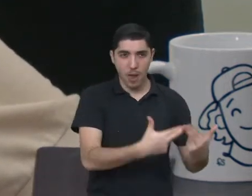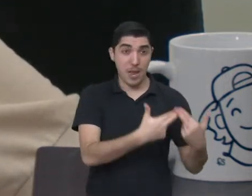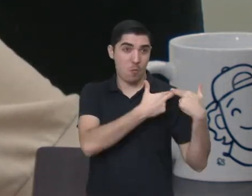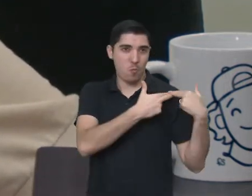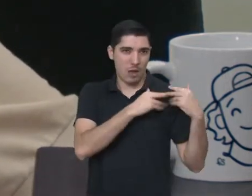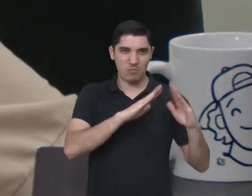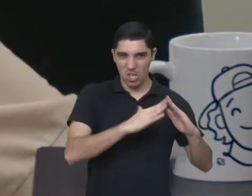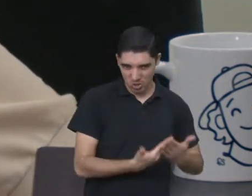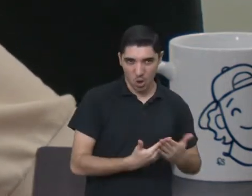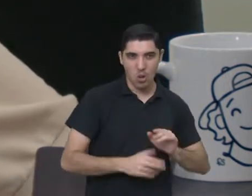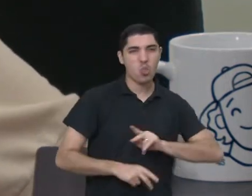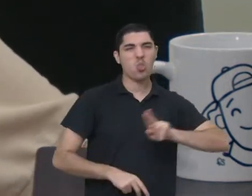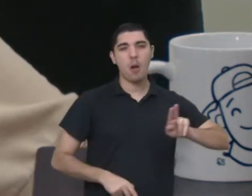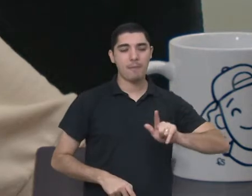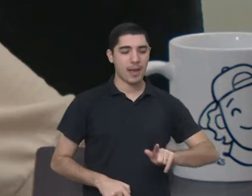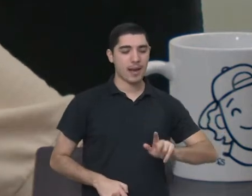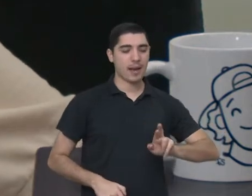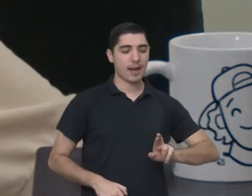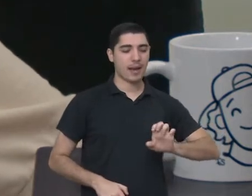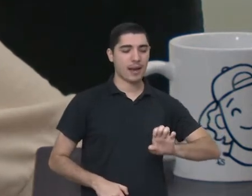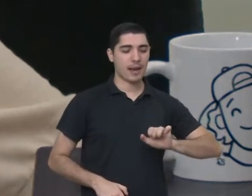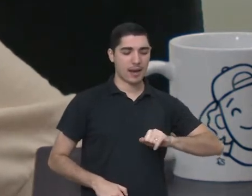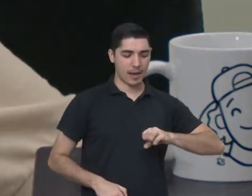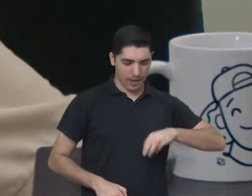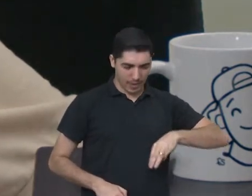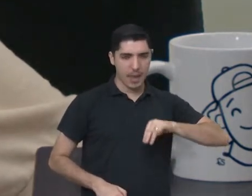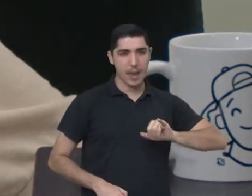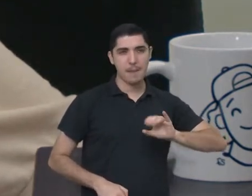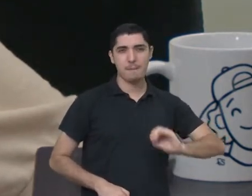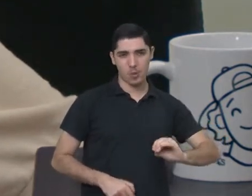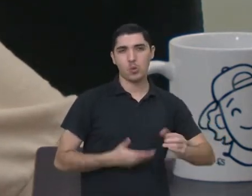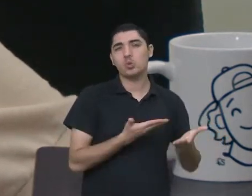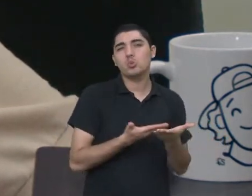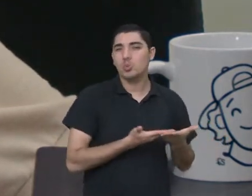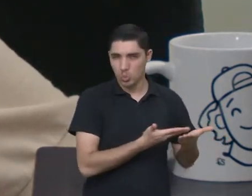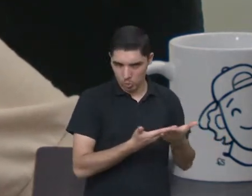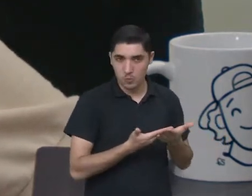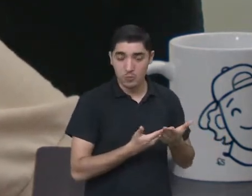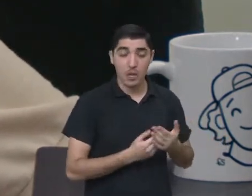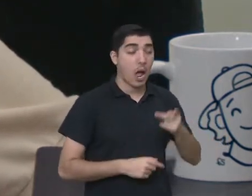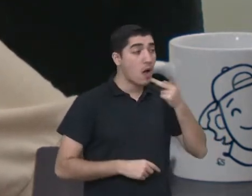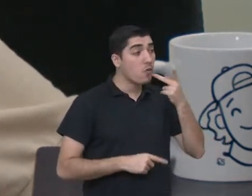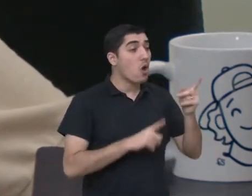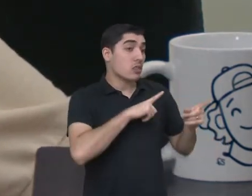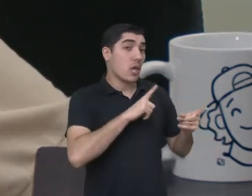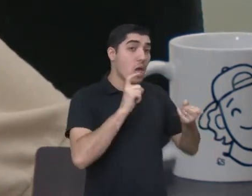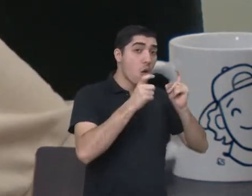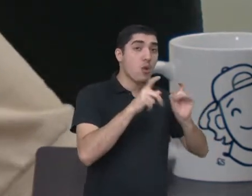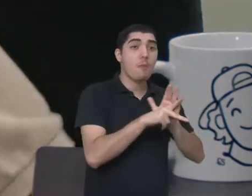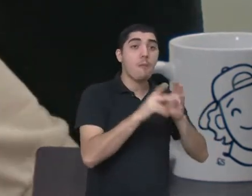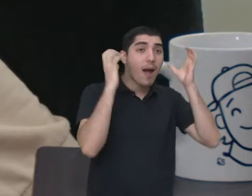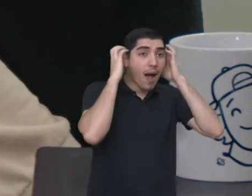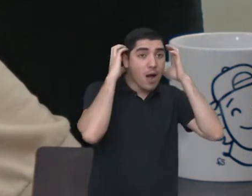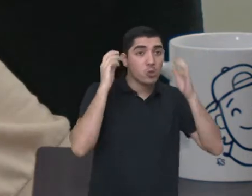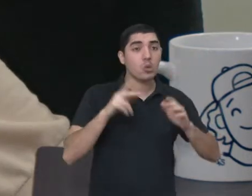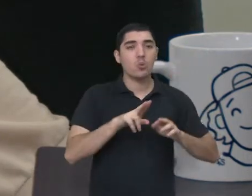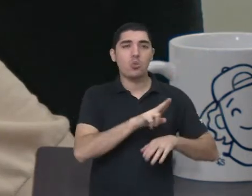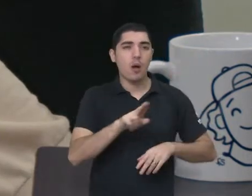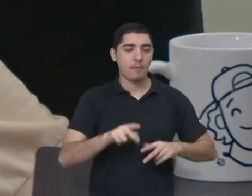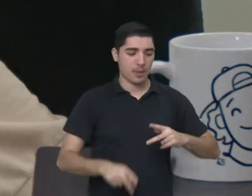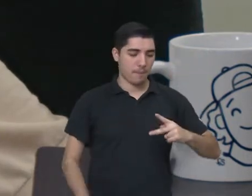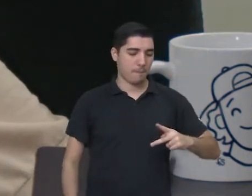José dos Campos, aí fui para São Paulo. Aliás, minto, o Alberto Simões estava começando o jornal Vale Paraibano em offset, até então